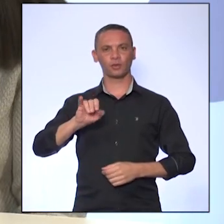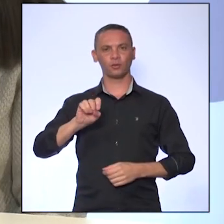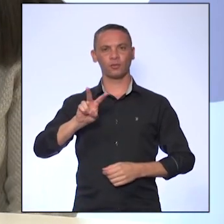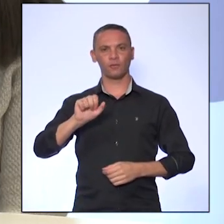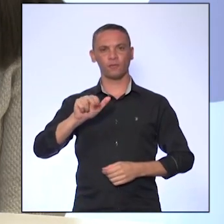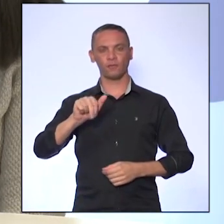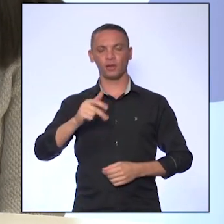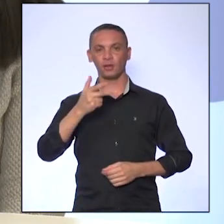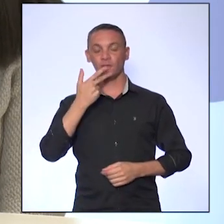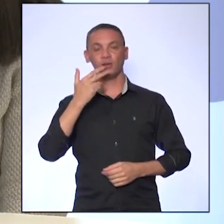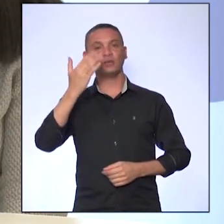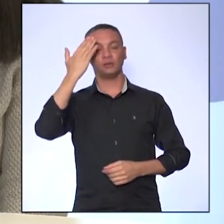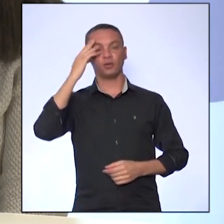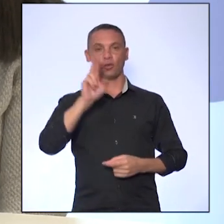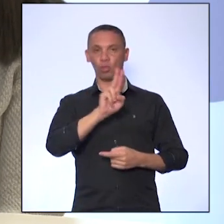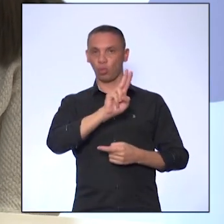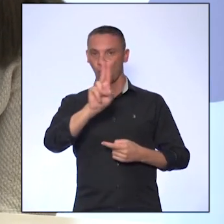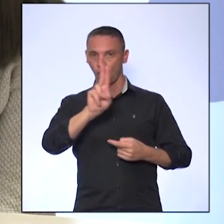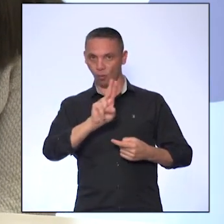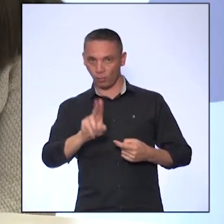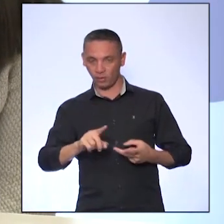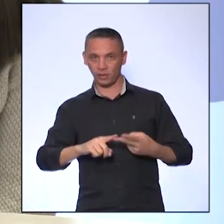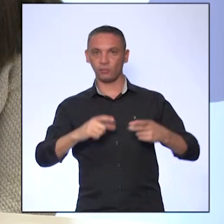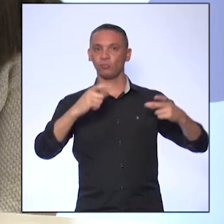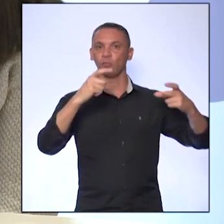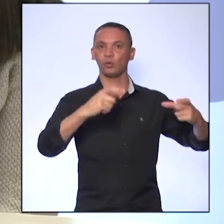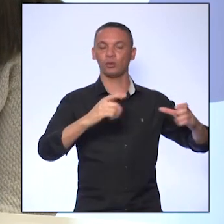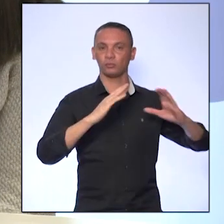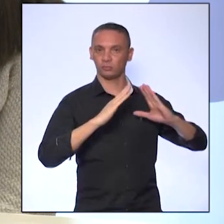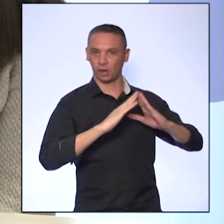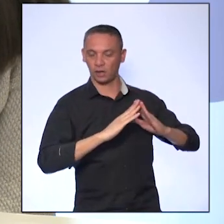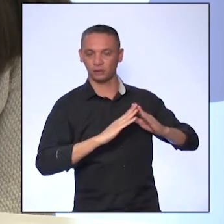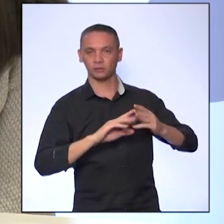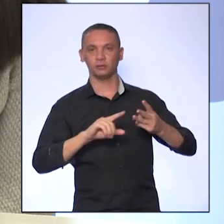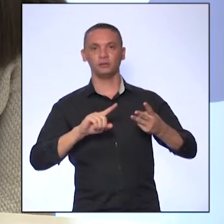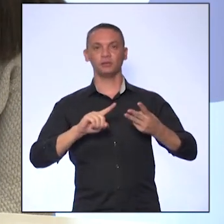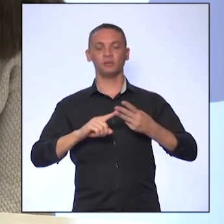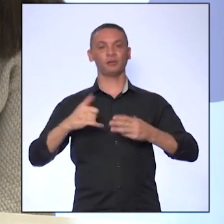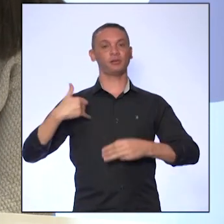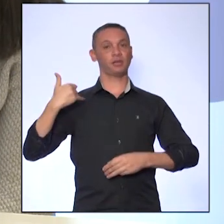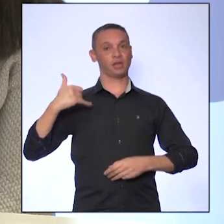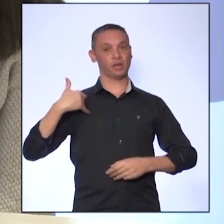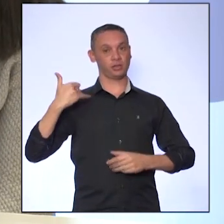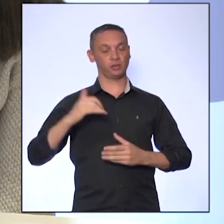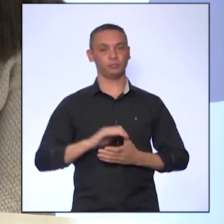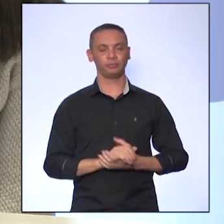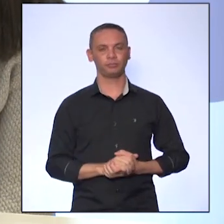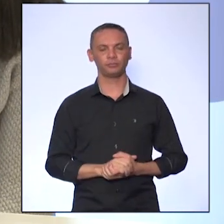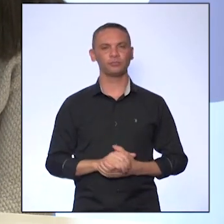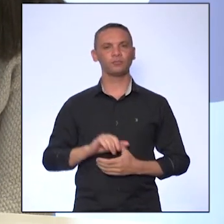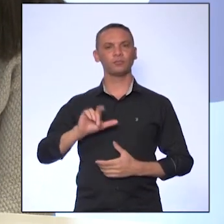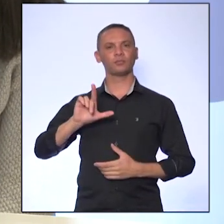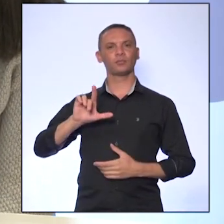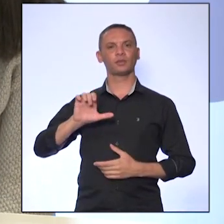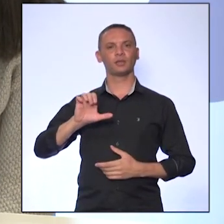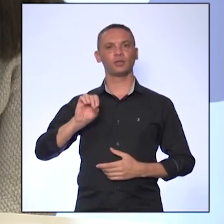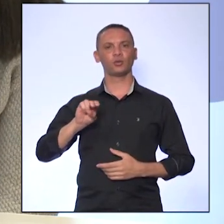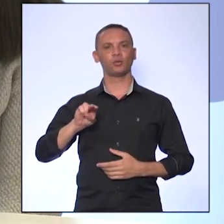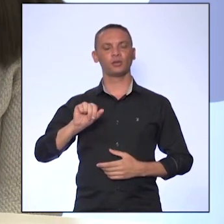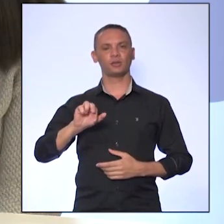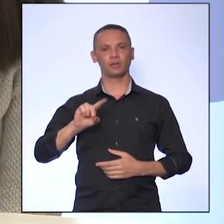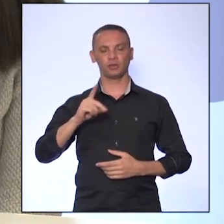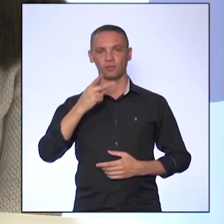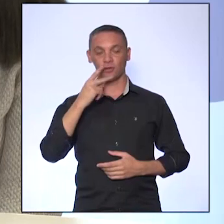nós falamos os nossos nomes, a localidade e a sua idade. O Leonardo disse que